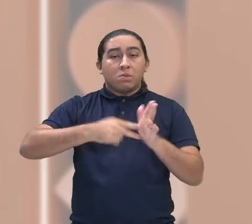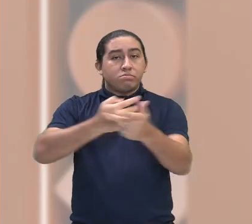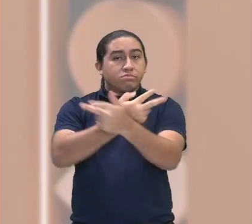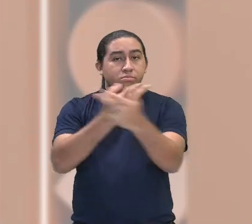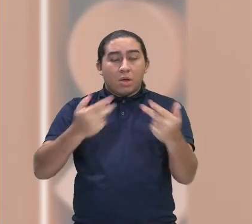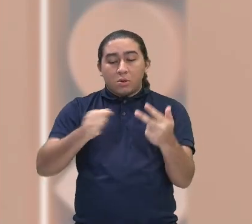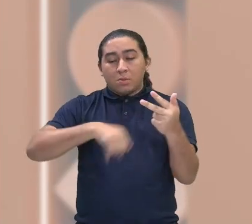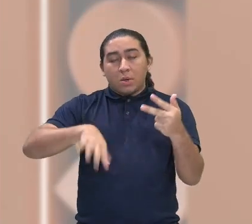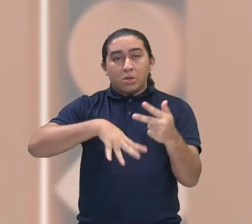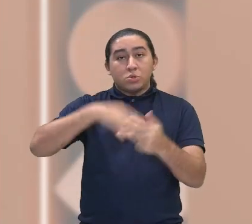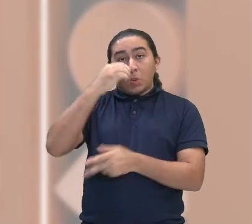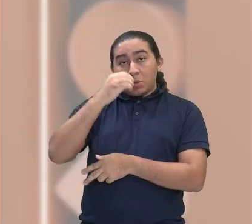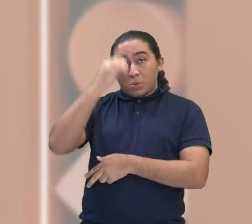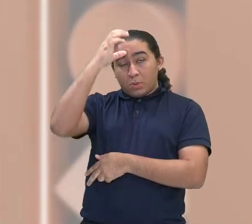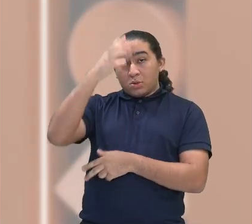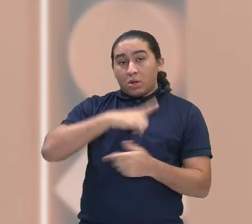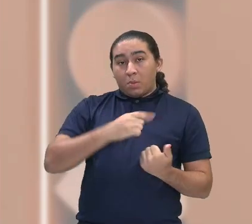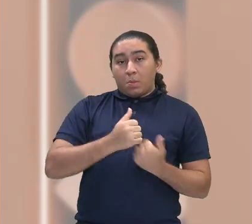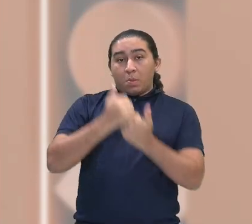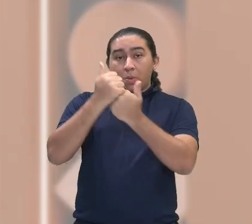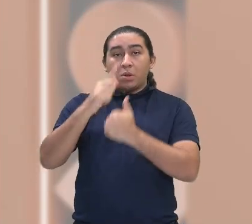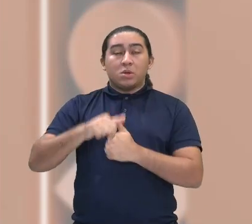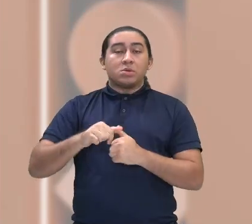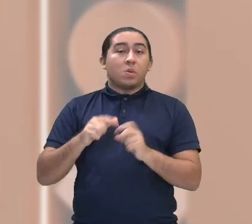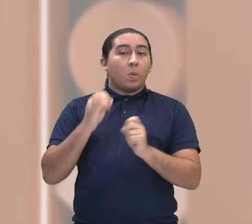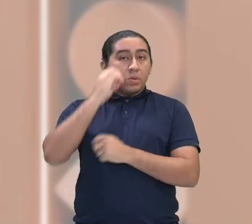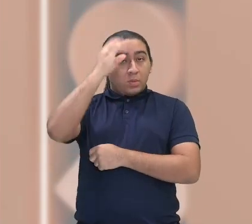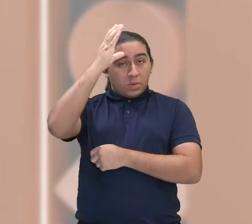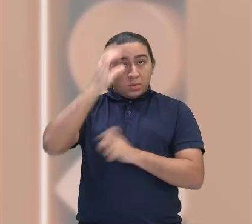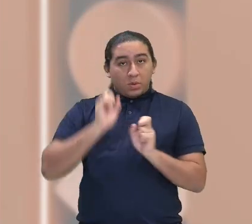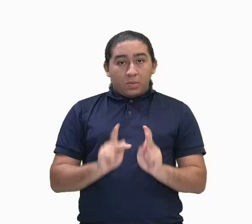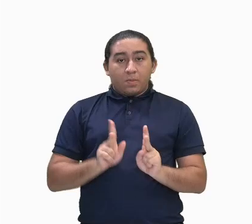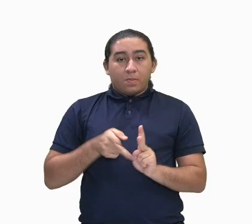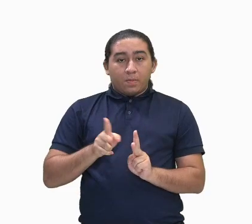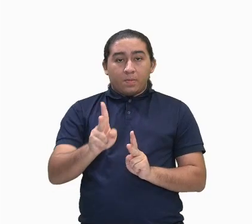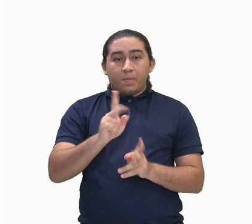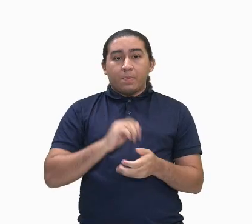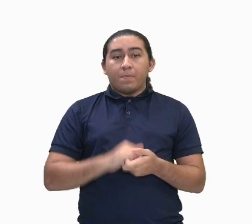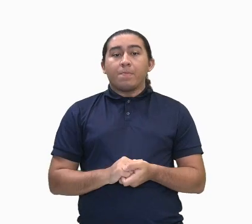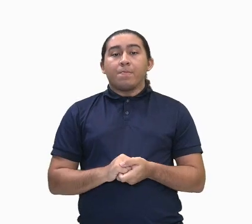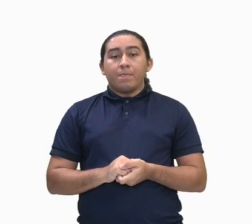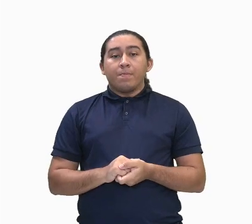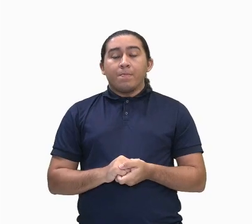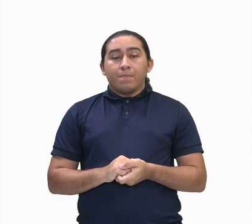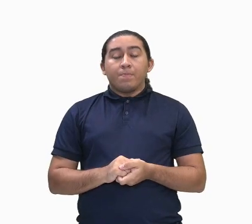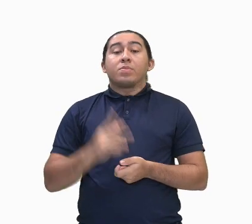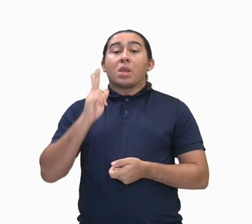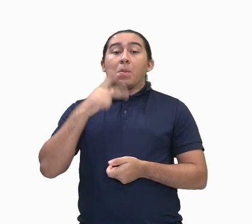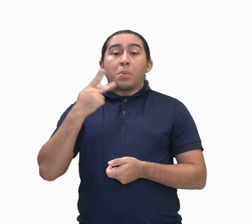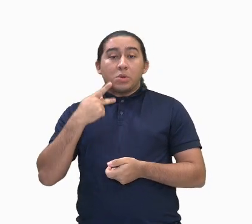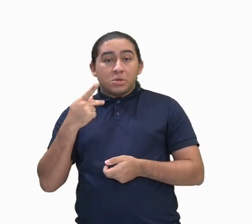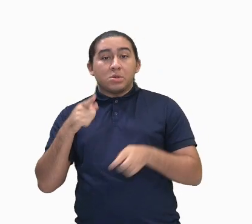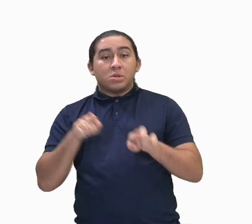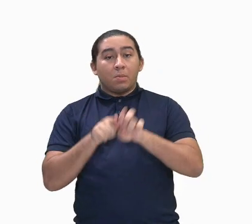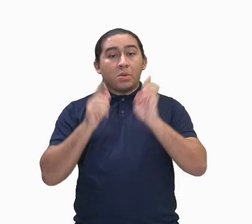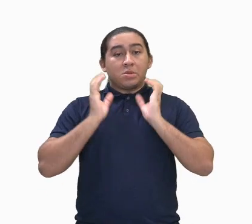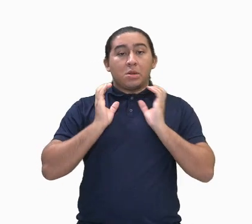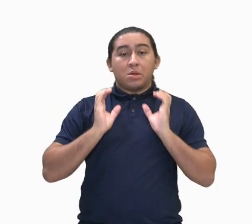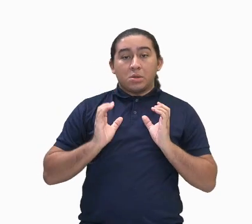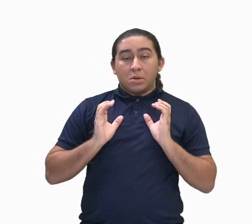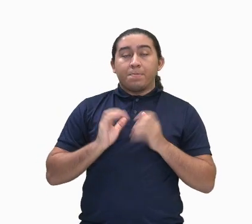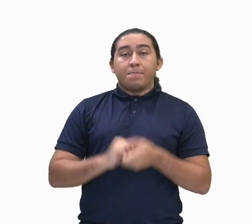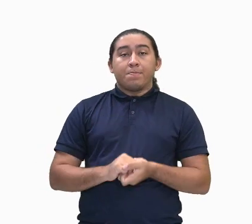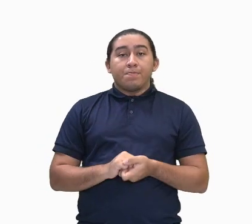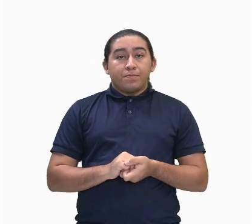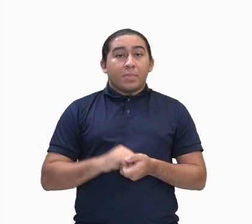de conhecimento que vão auxiliar nesse processo. Ok? Continuando. Quanto à política e cidadania. No campo da